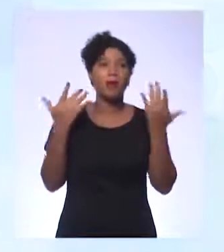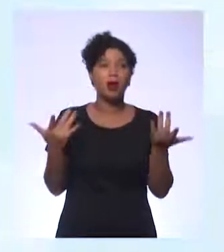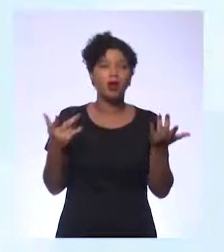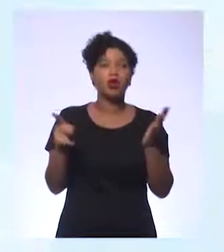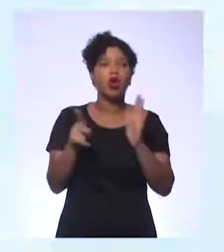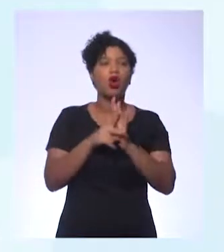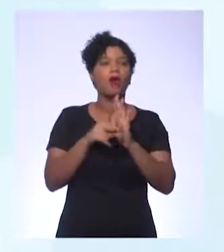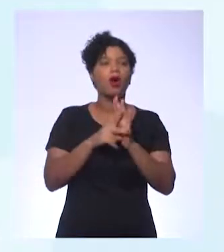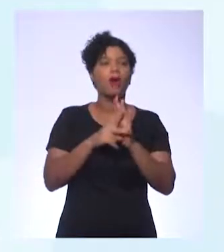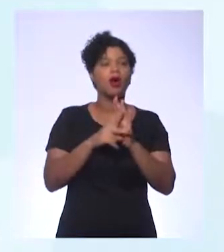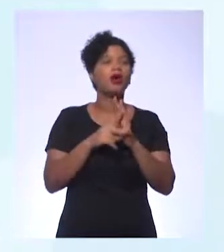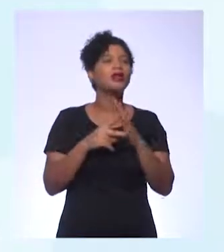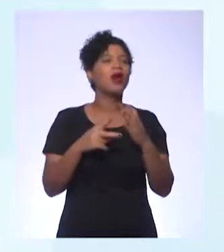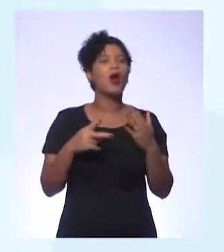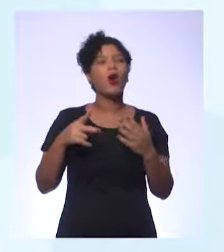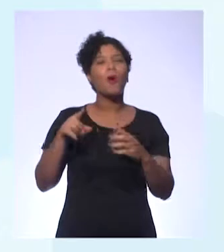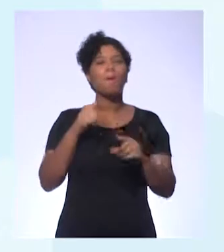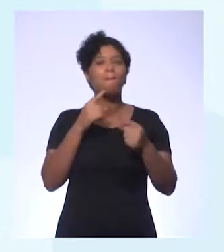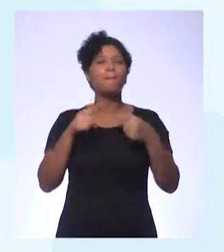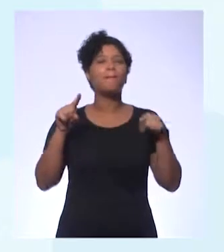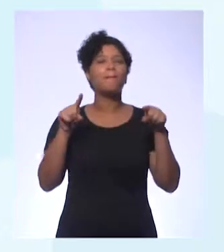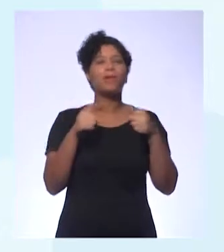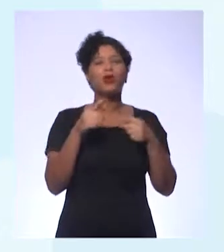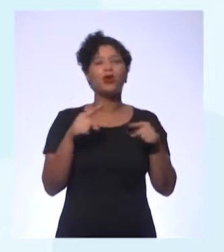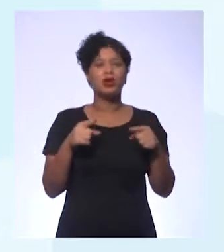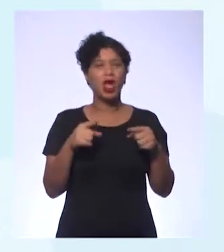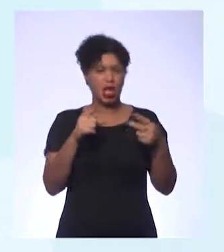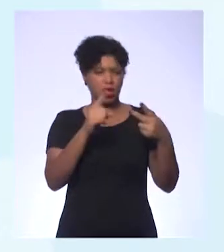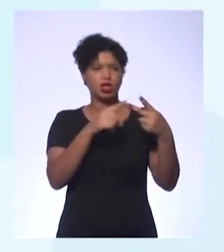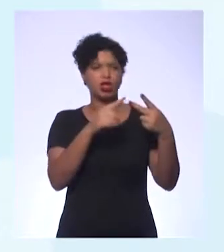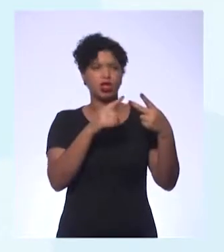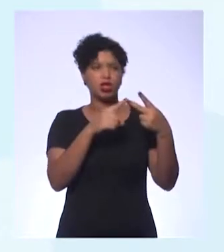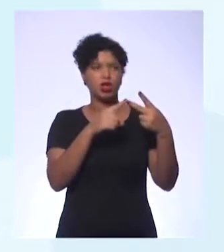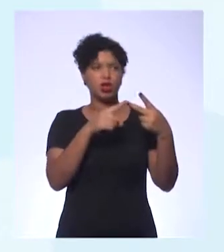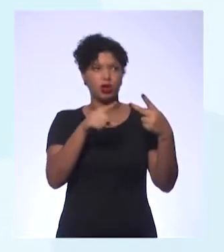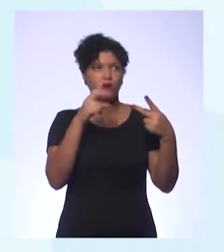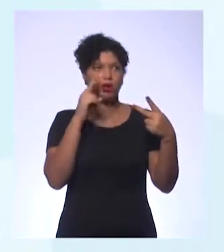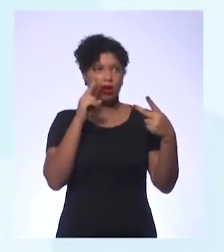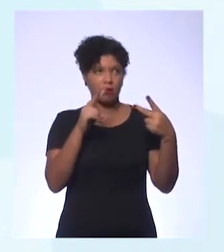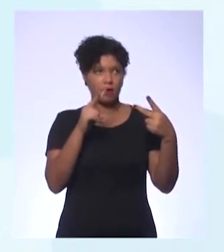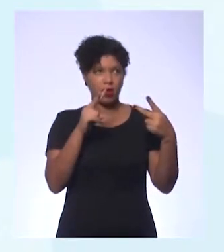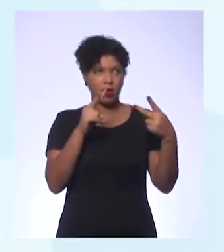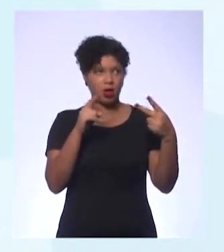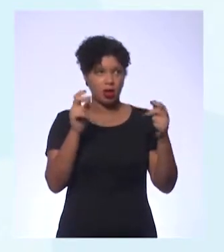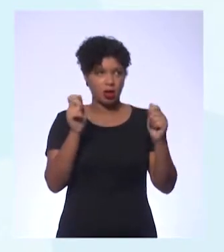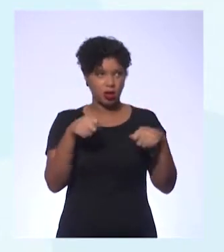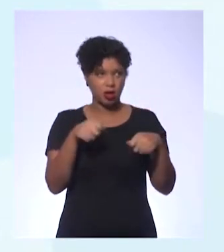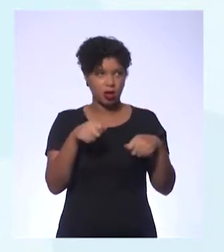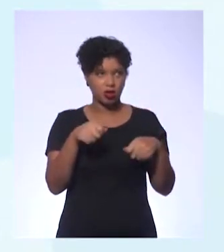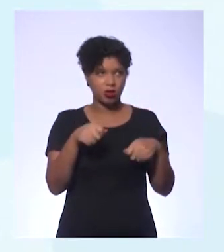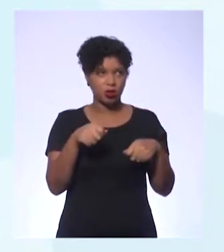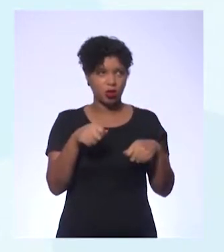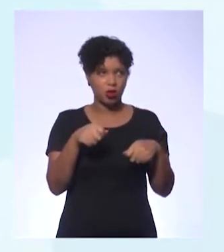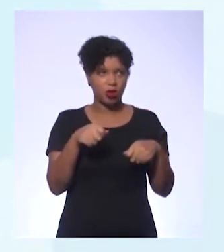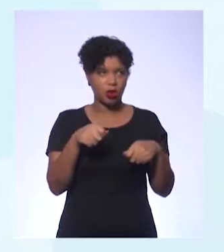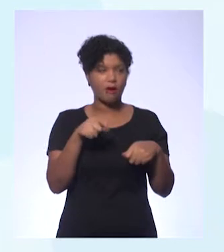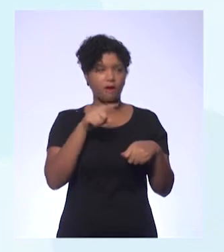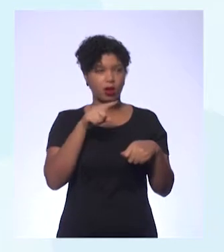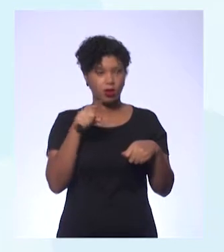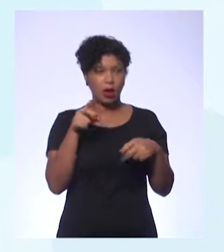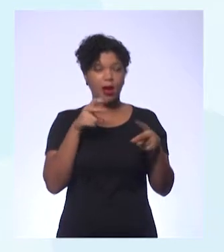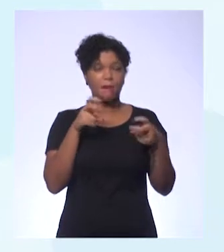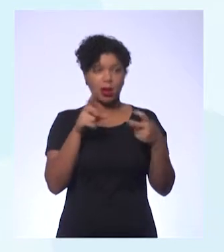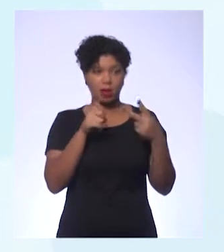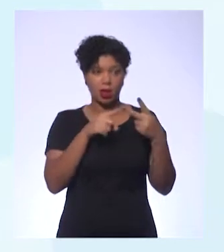parte de cantos. Então, até na segunda imagem, quando voltarem lá, vocês tiverem um tempinho, vocês vão irão verificar que